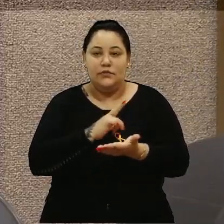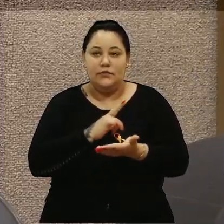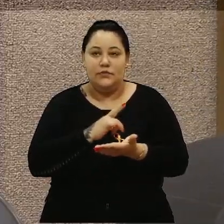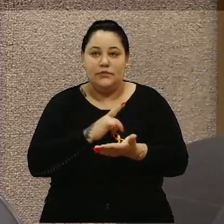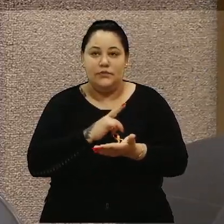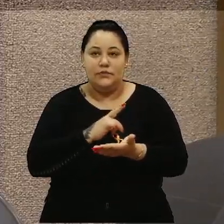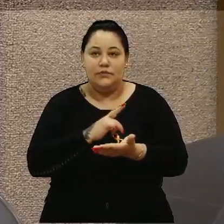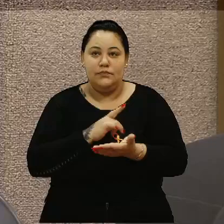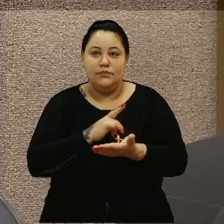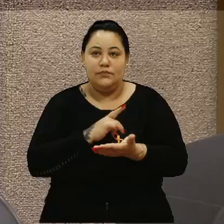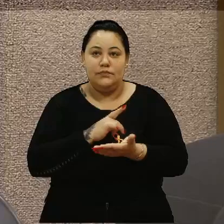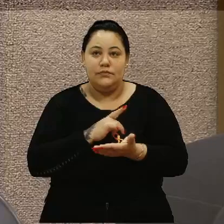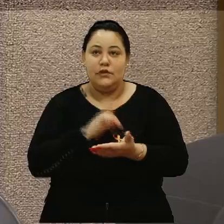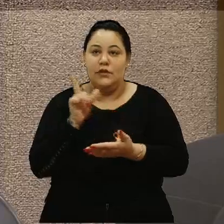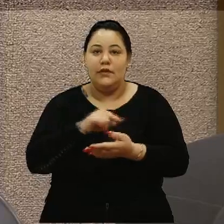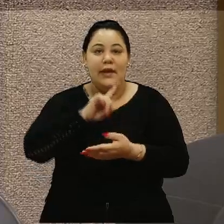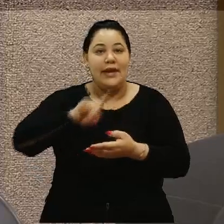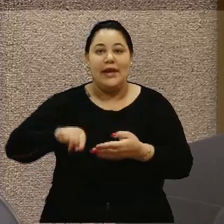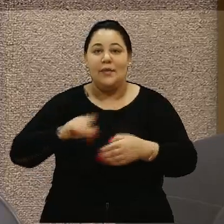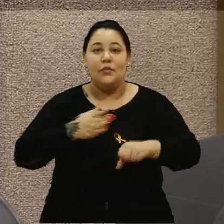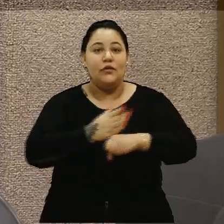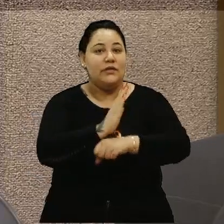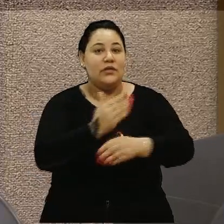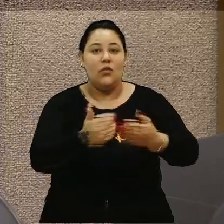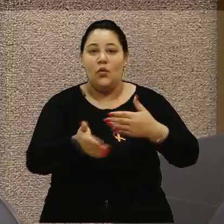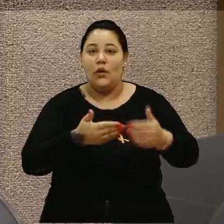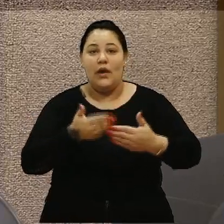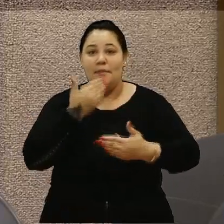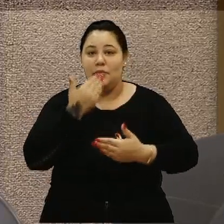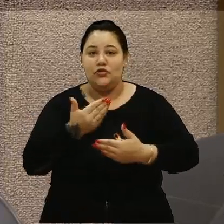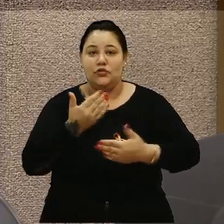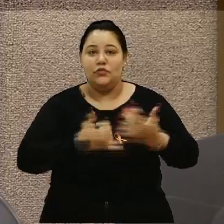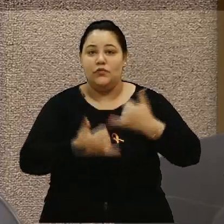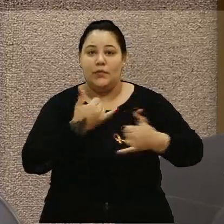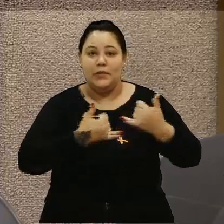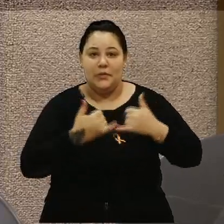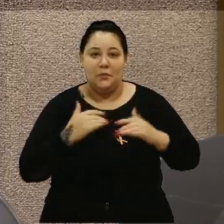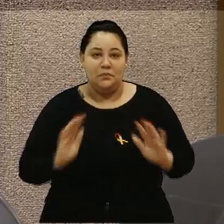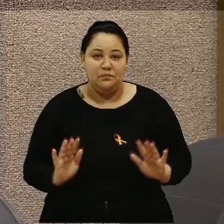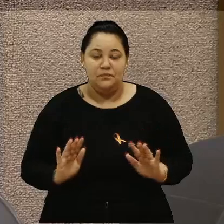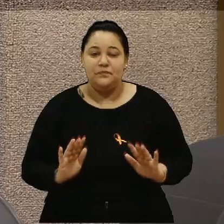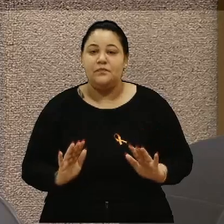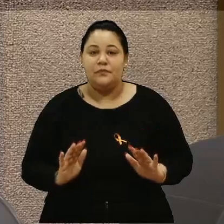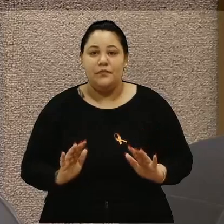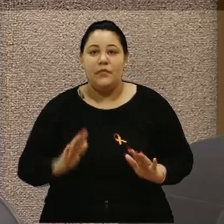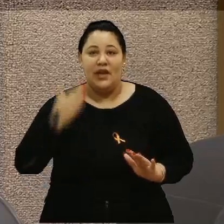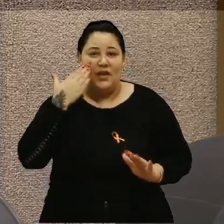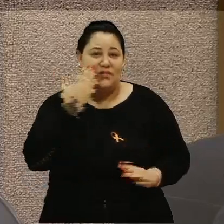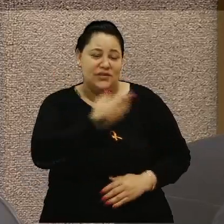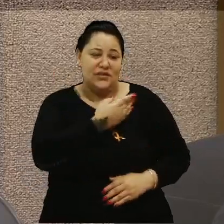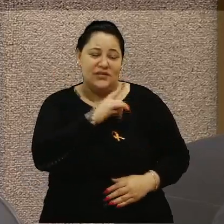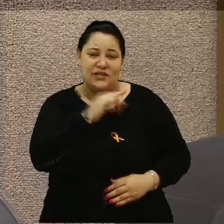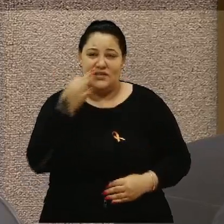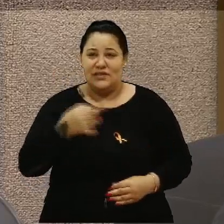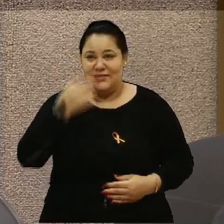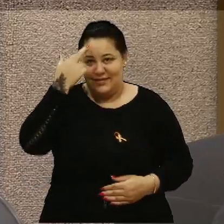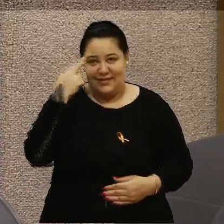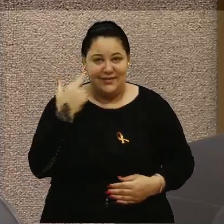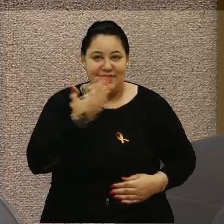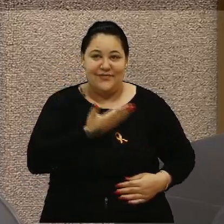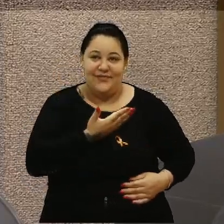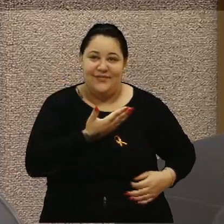Não negar a aprovação a qualquer pedido de informações. Embora com razão, o vereador Rafael